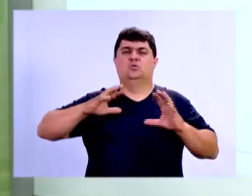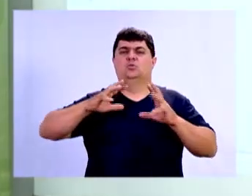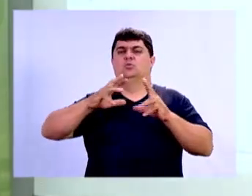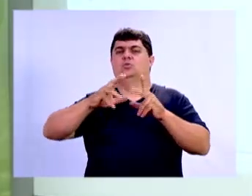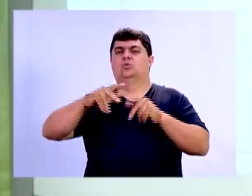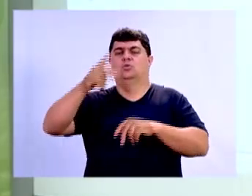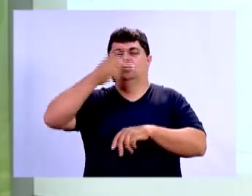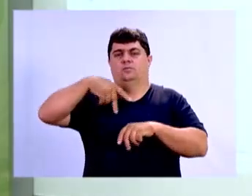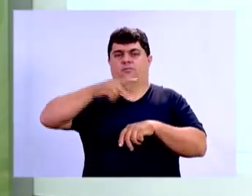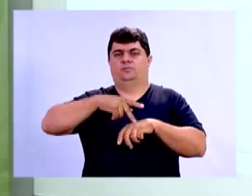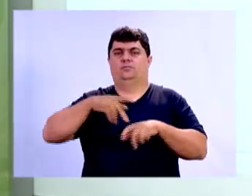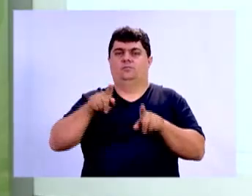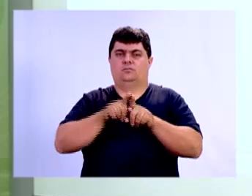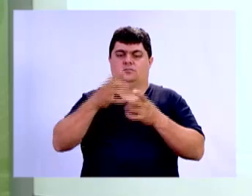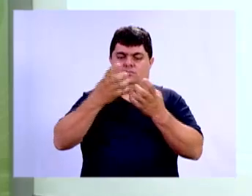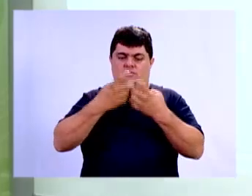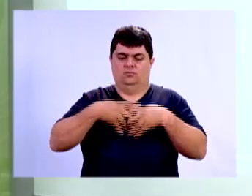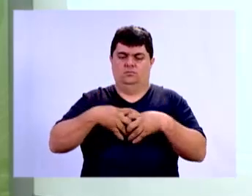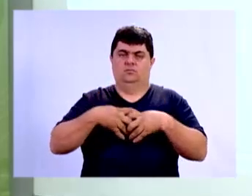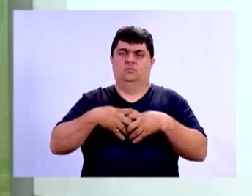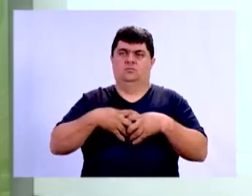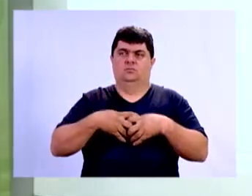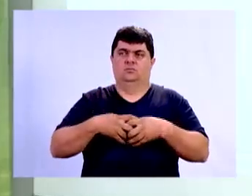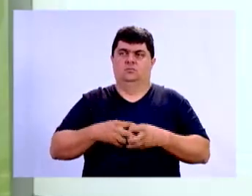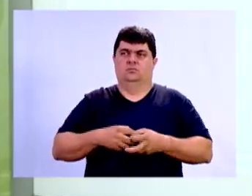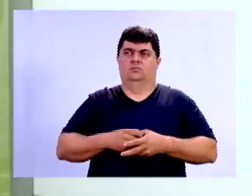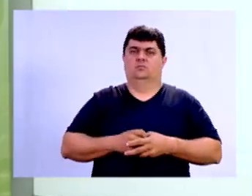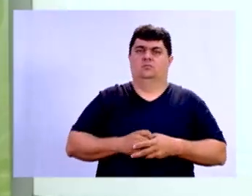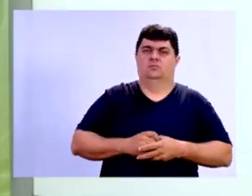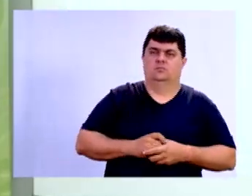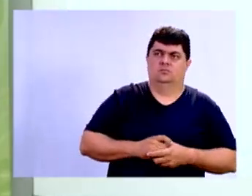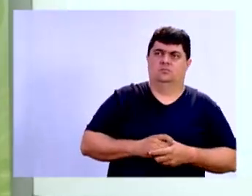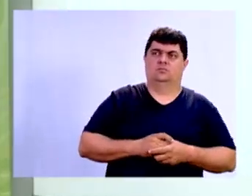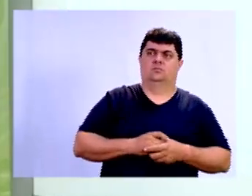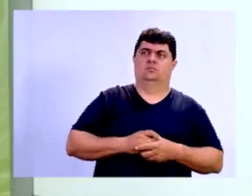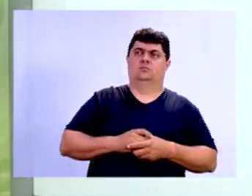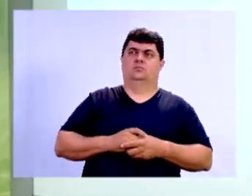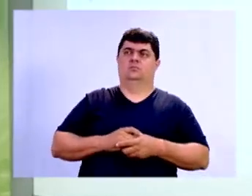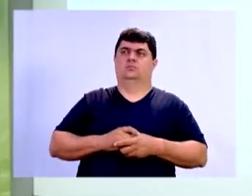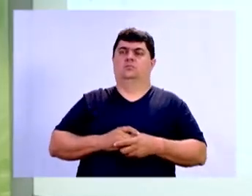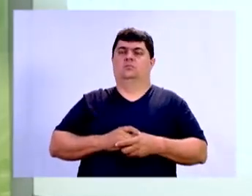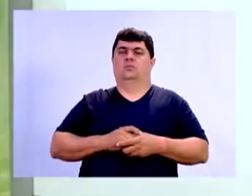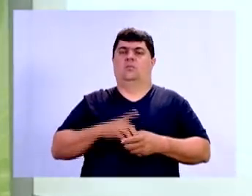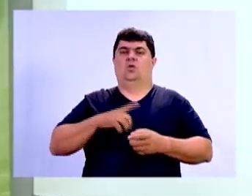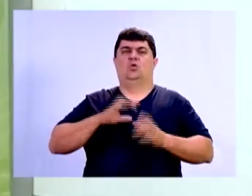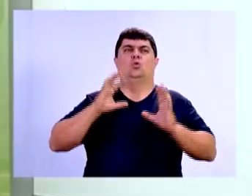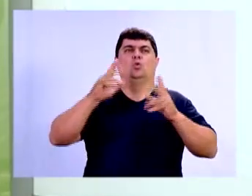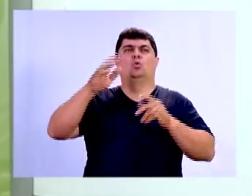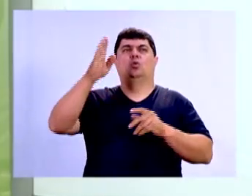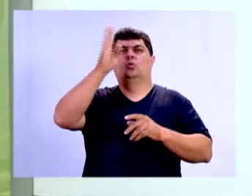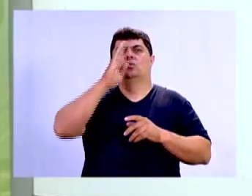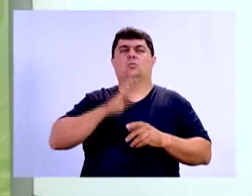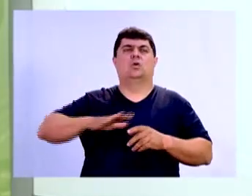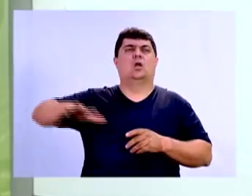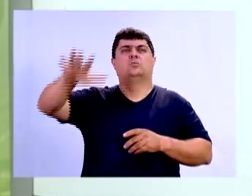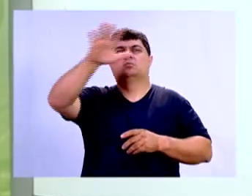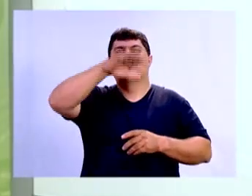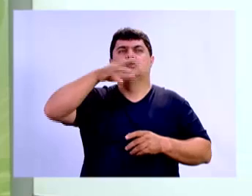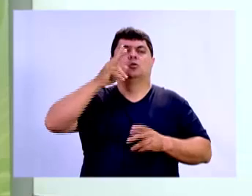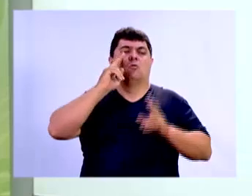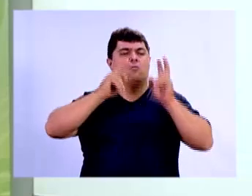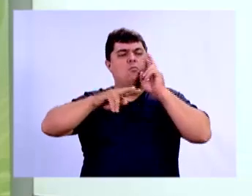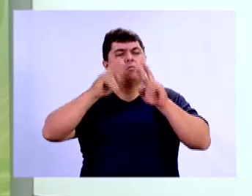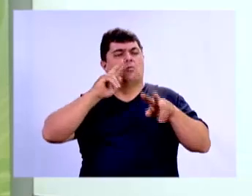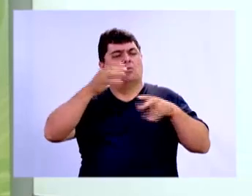o país. IFRO está sendo, essa palavra está sendo ventilada no Brasil todo, realmente está sendo